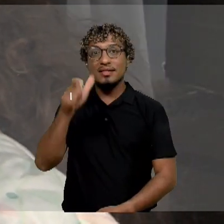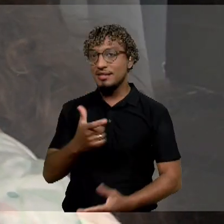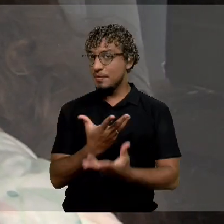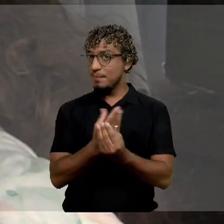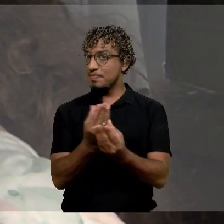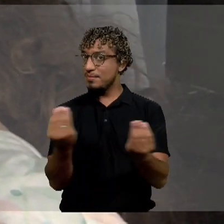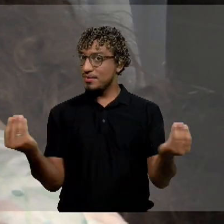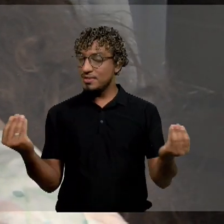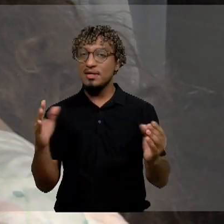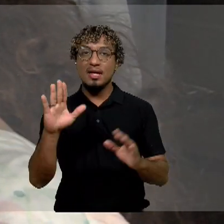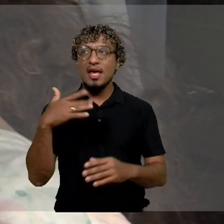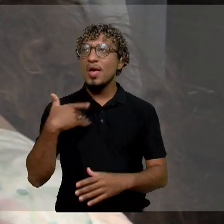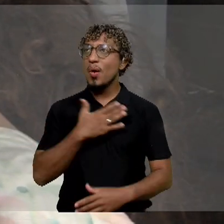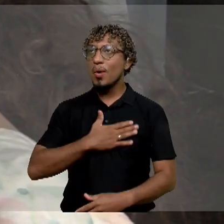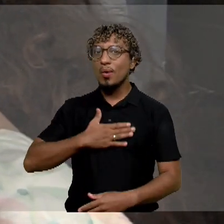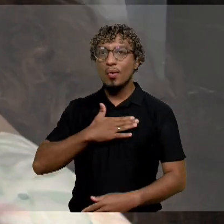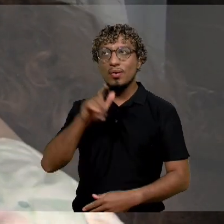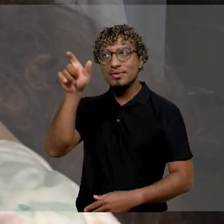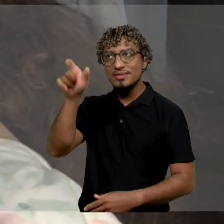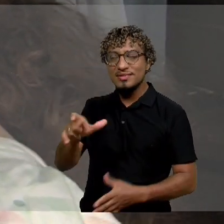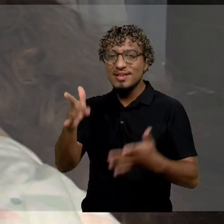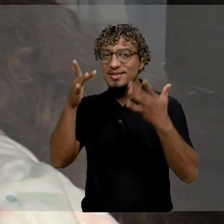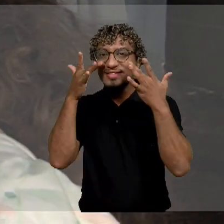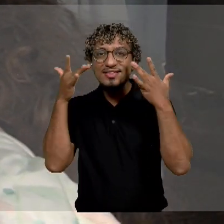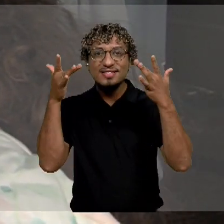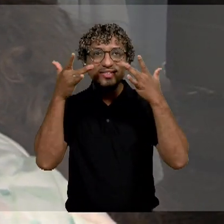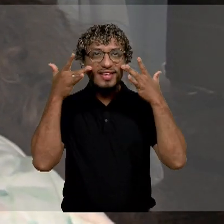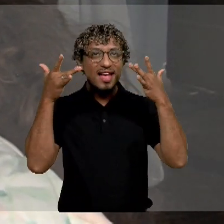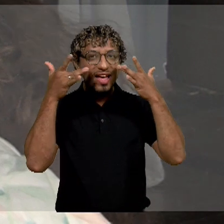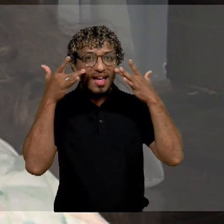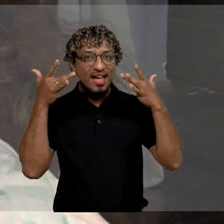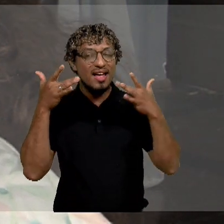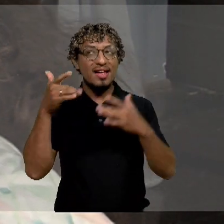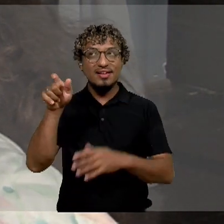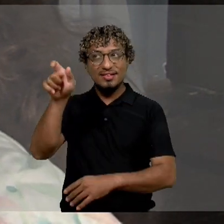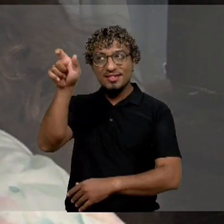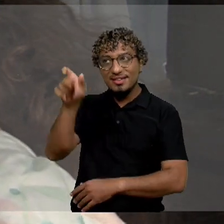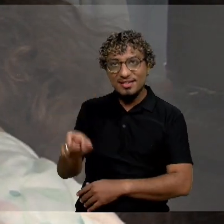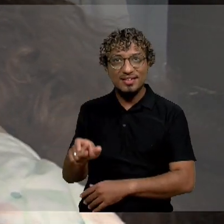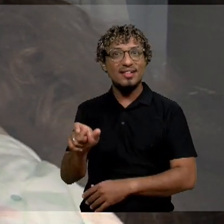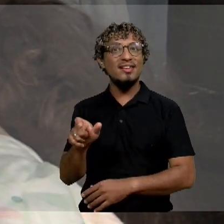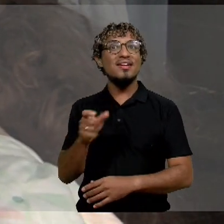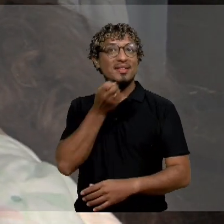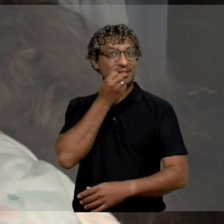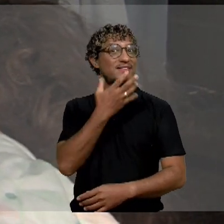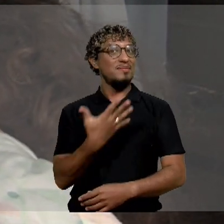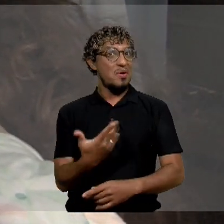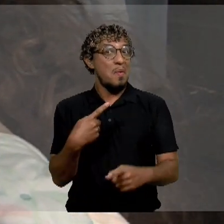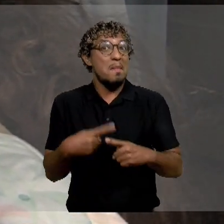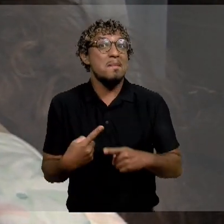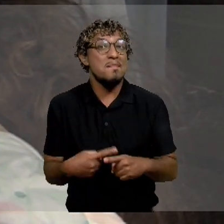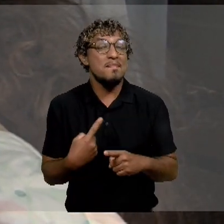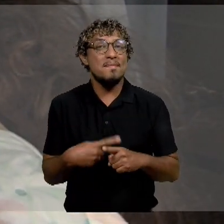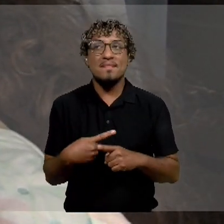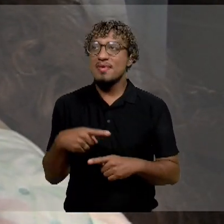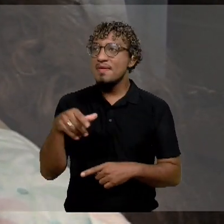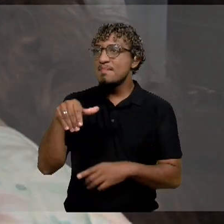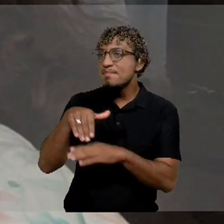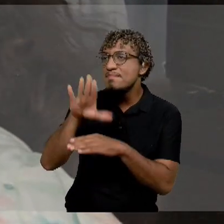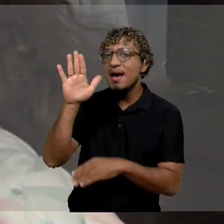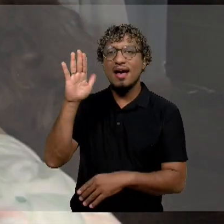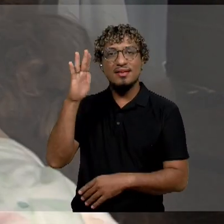coisas. Eu gostei muito da parte teatral, onde foi muito bom, né? Por causa que é uma forma